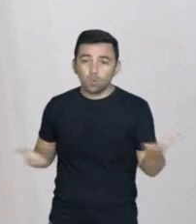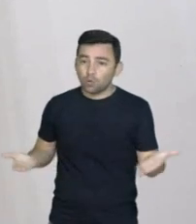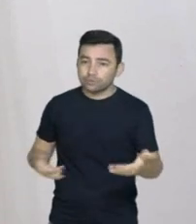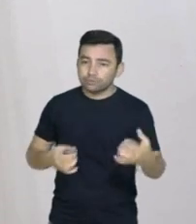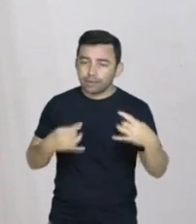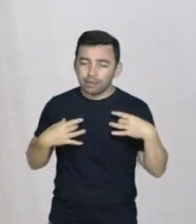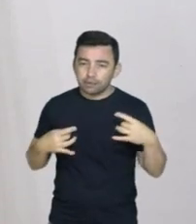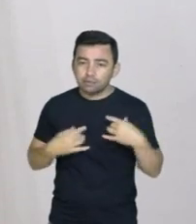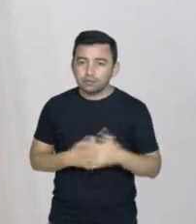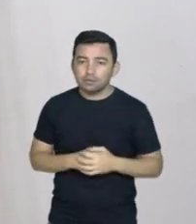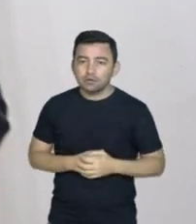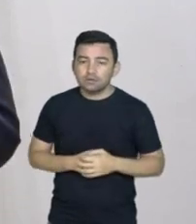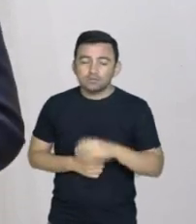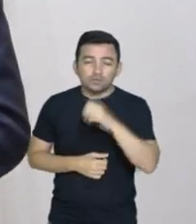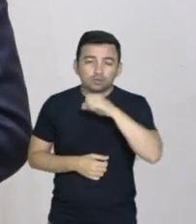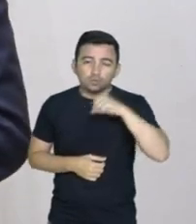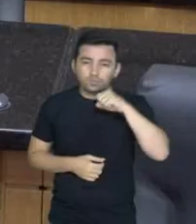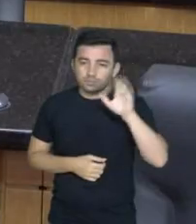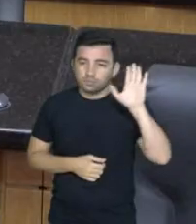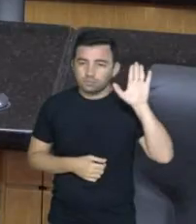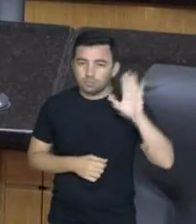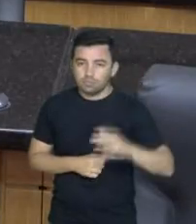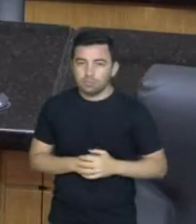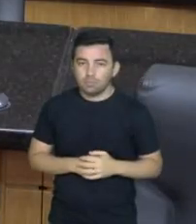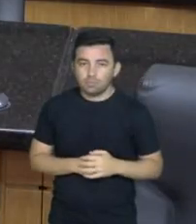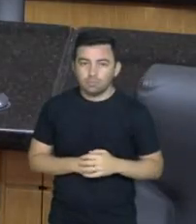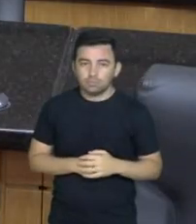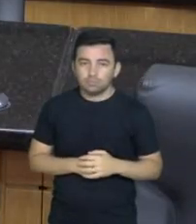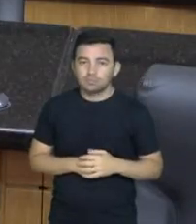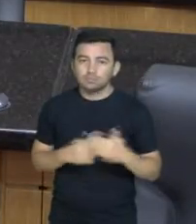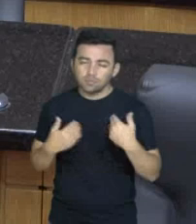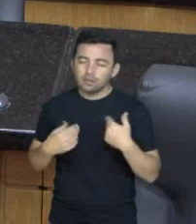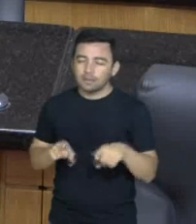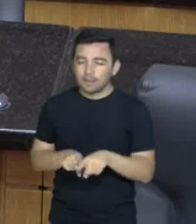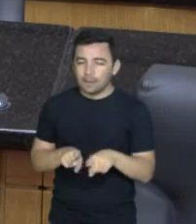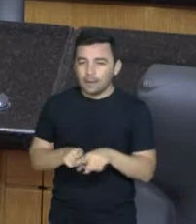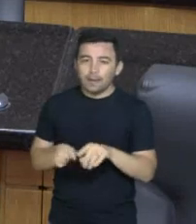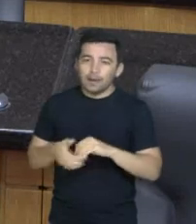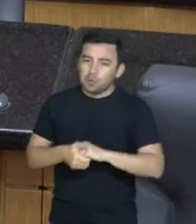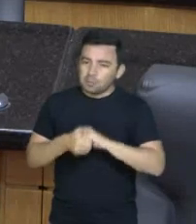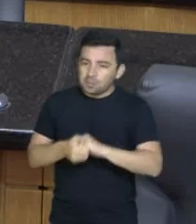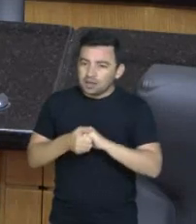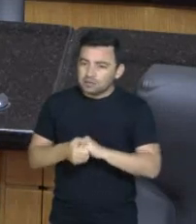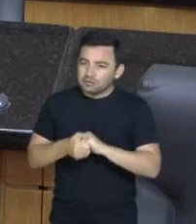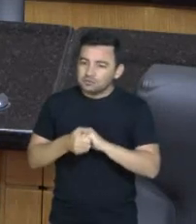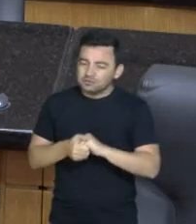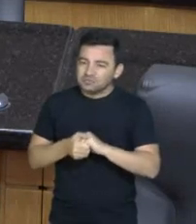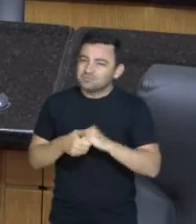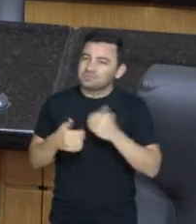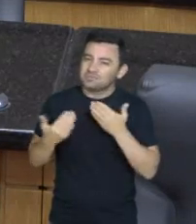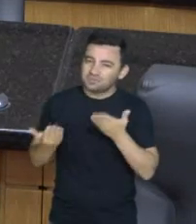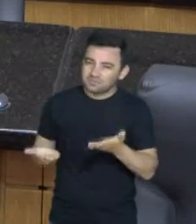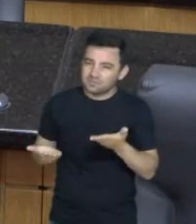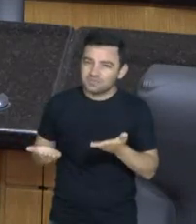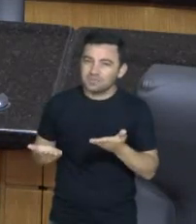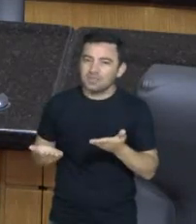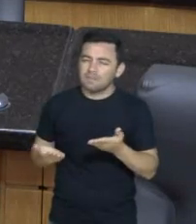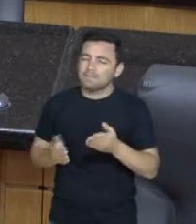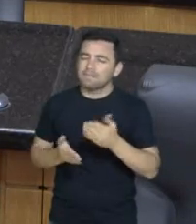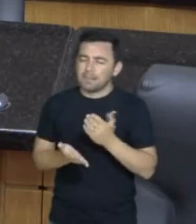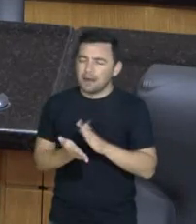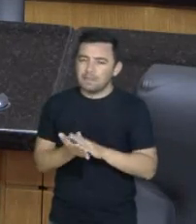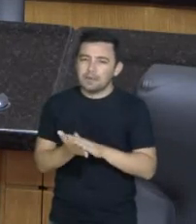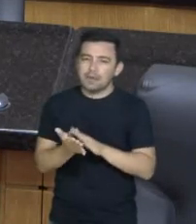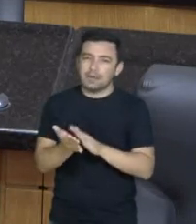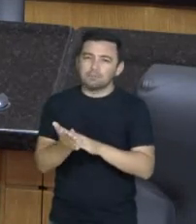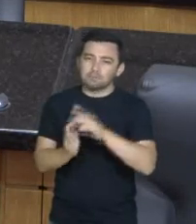o favor deputado nosso comprimento deputado Carlos Humberto parabéns pelo projeto projeto